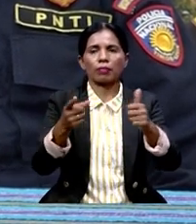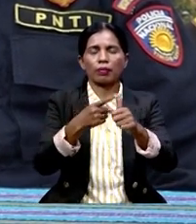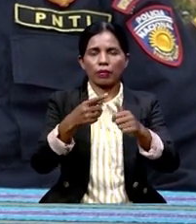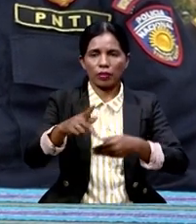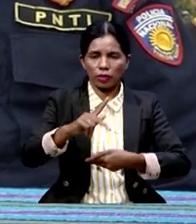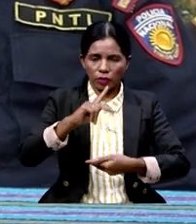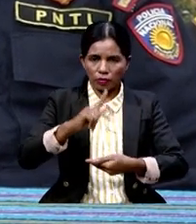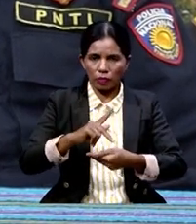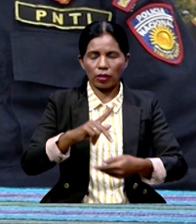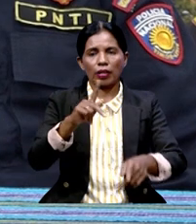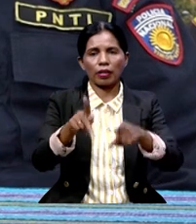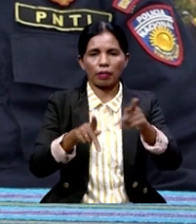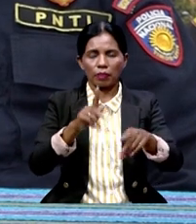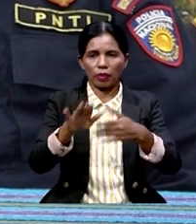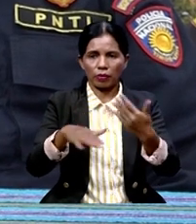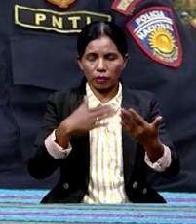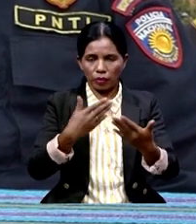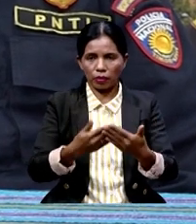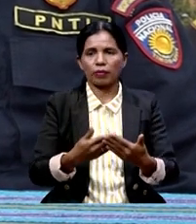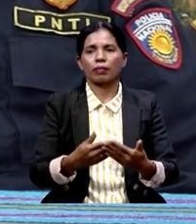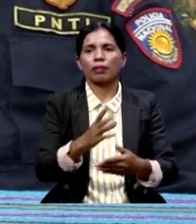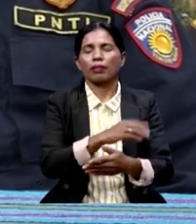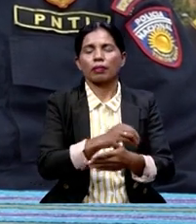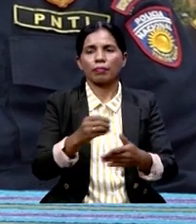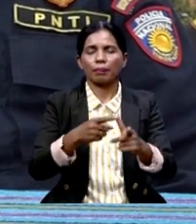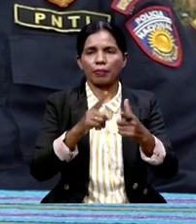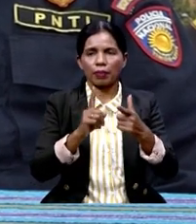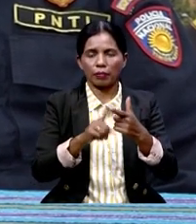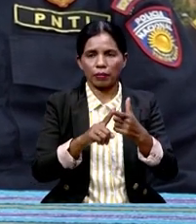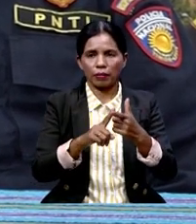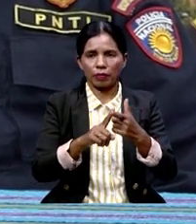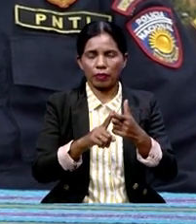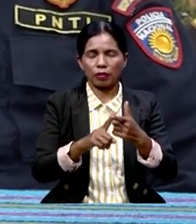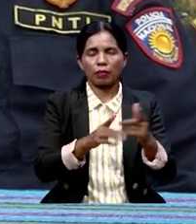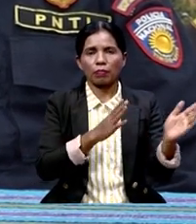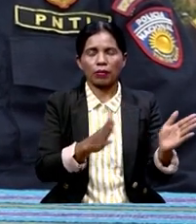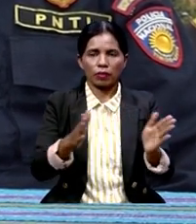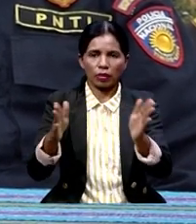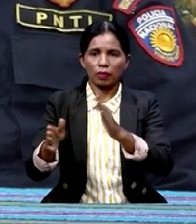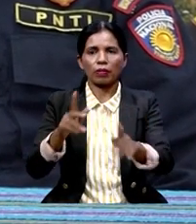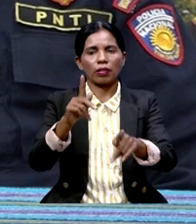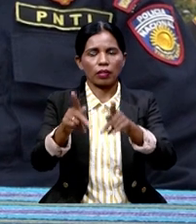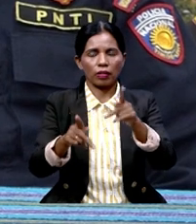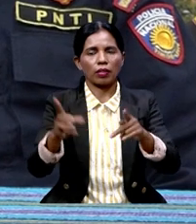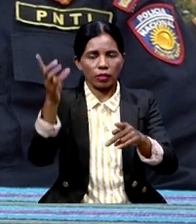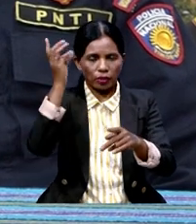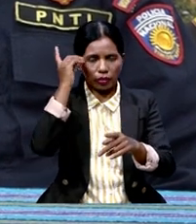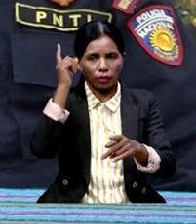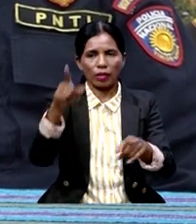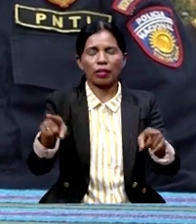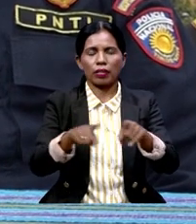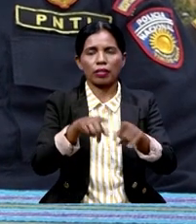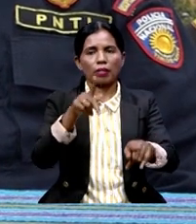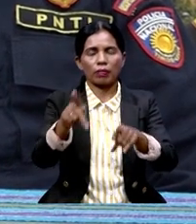assegura a vítima se irá em direito, anas a nema humano, depois, processo suspeito nebe, e te desconfia, anas a